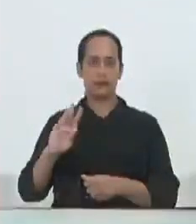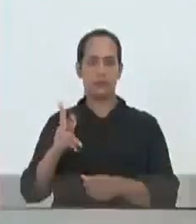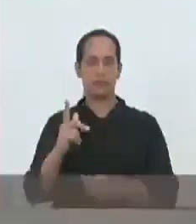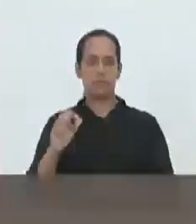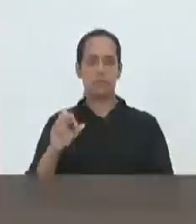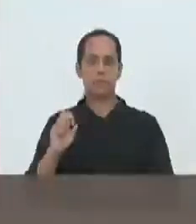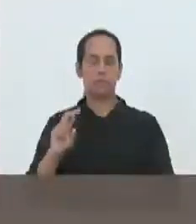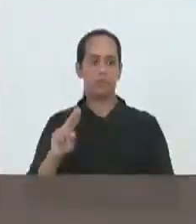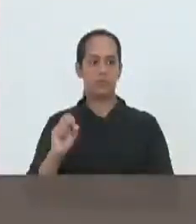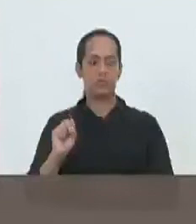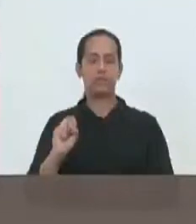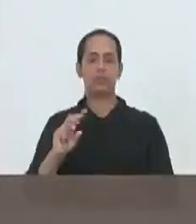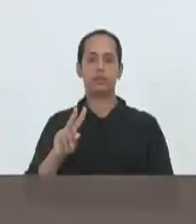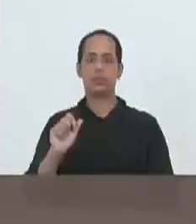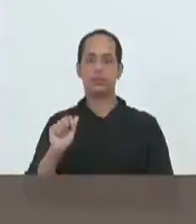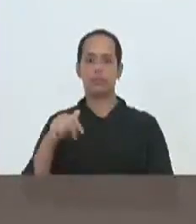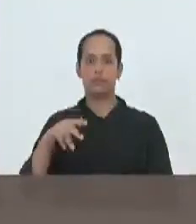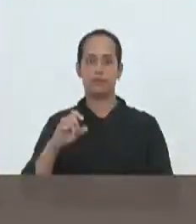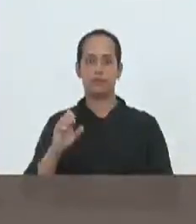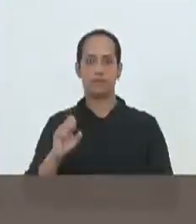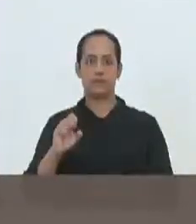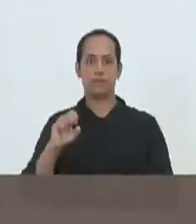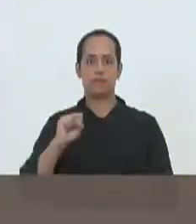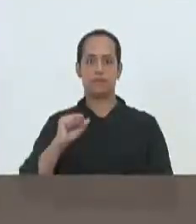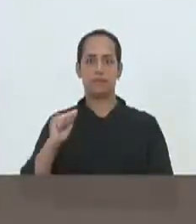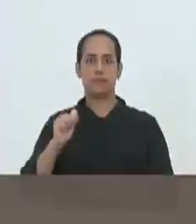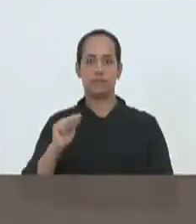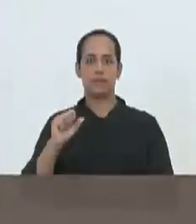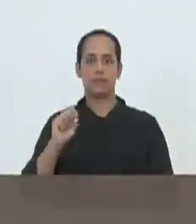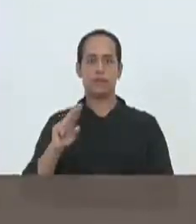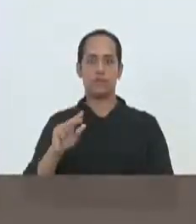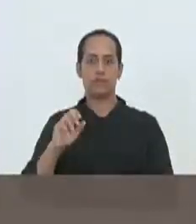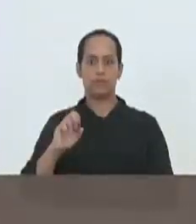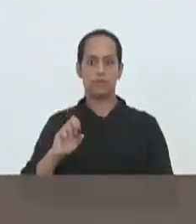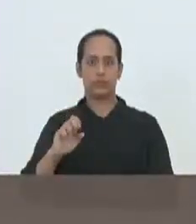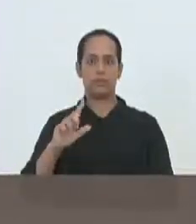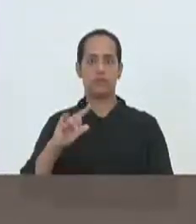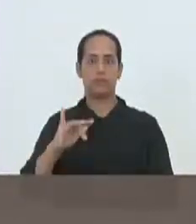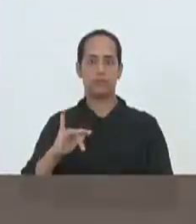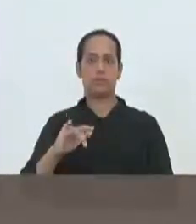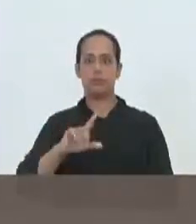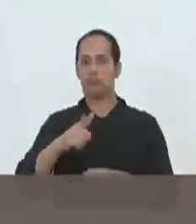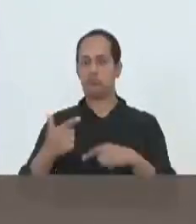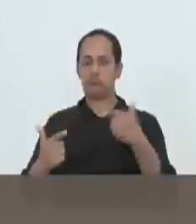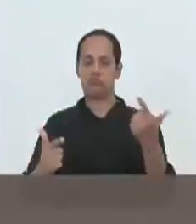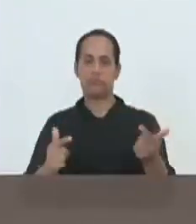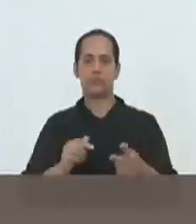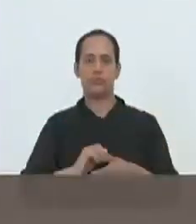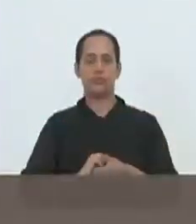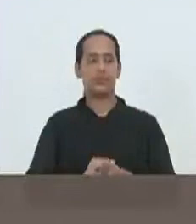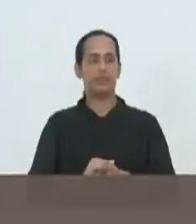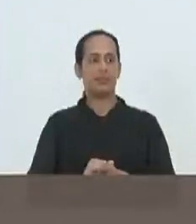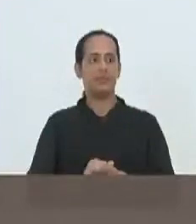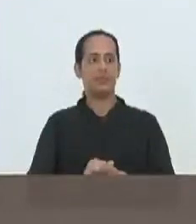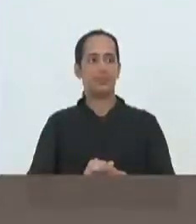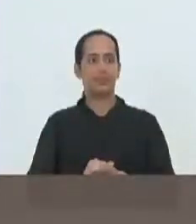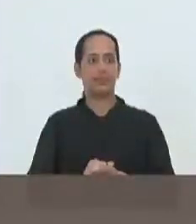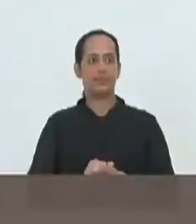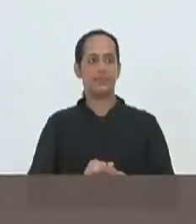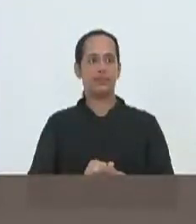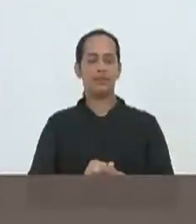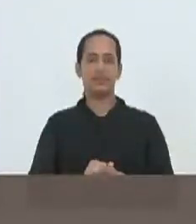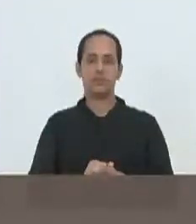Sanchez Sueli tomaga Vereador Jaime Júnior para Sueli ninguém sabe eu conheço você como tomin Naga